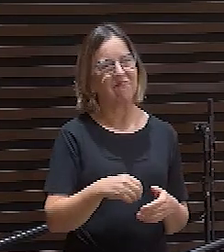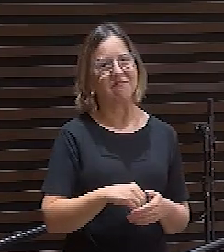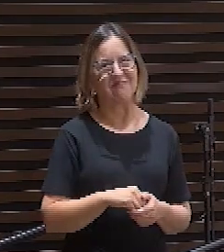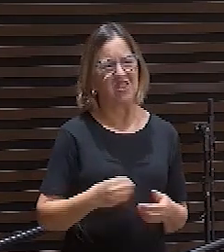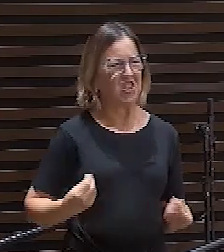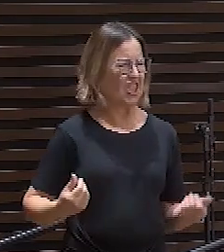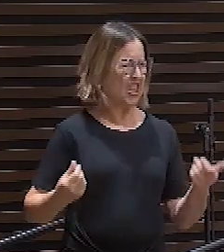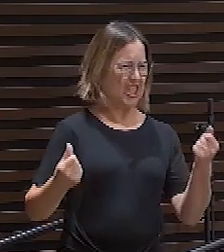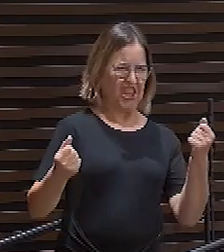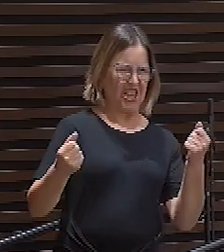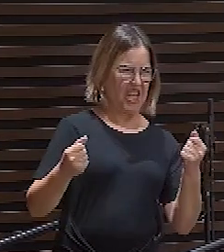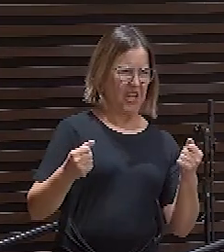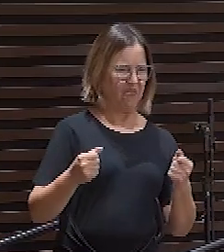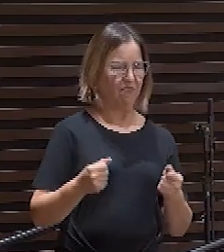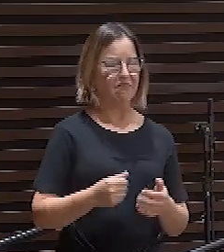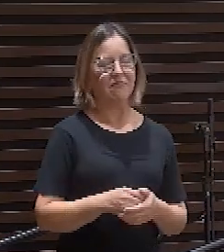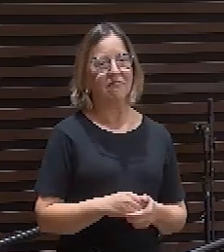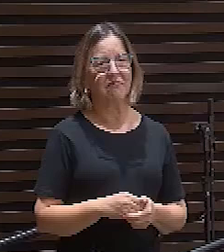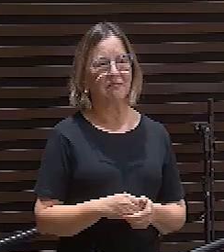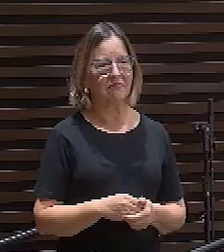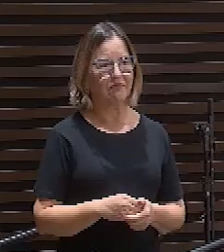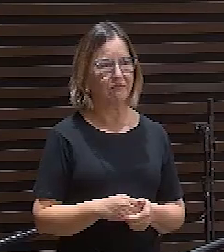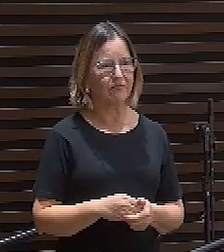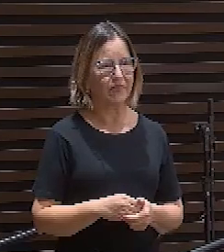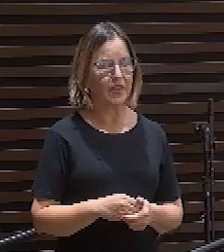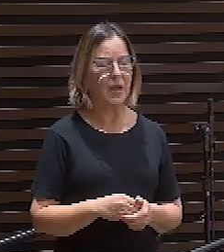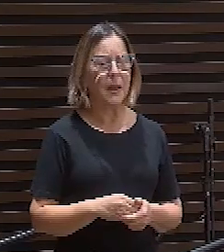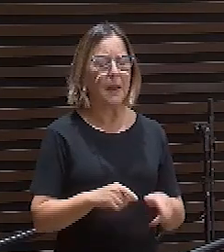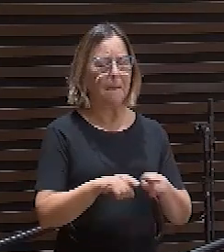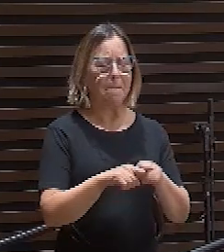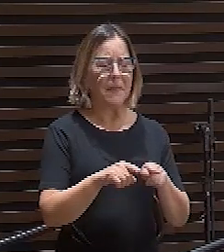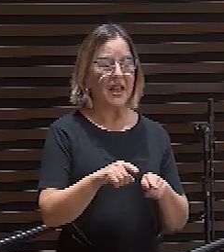está fazendo para entesourar para o céu, né?